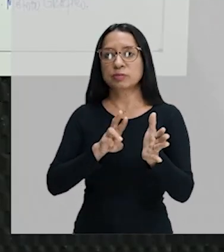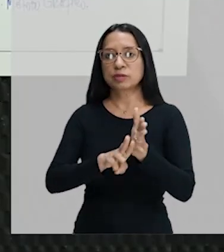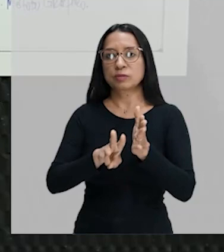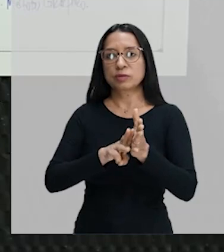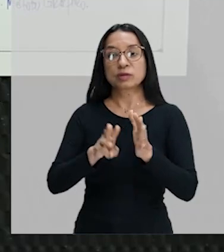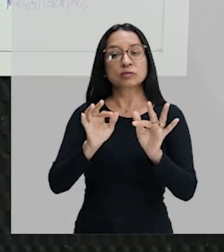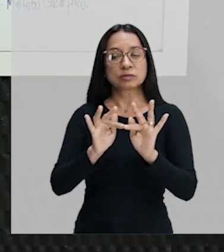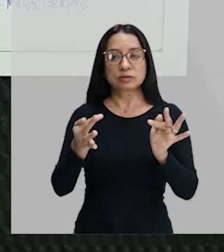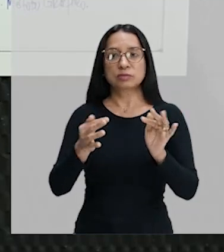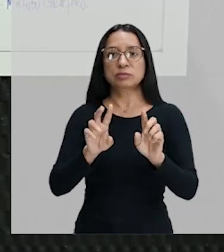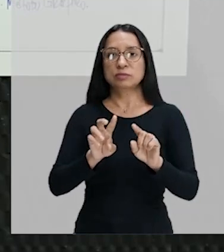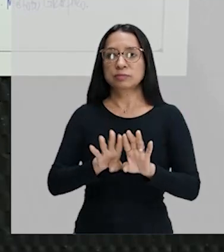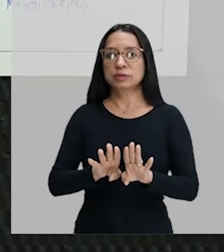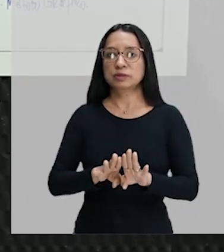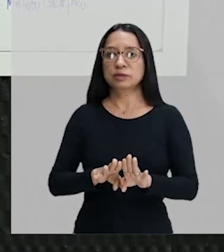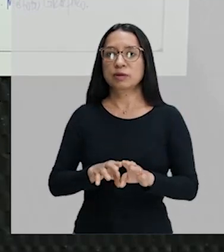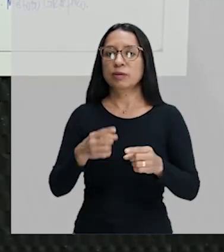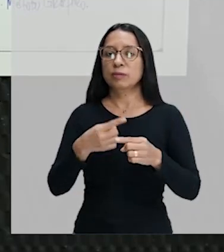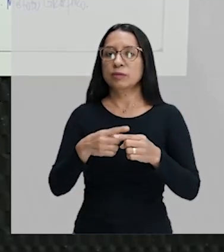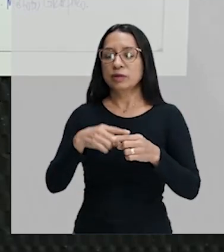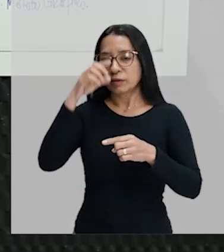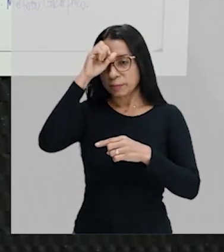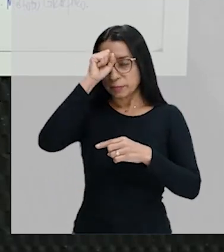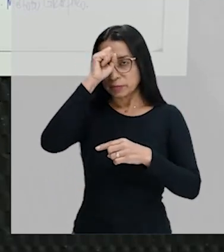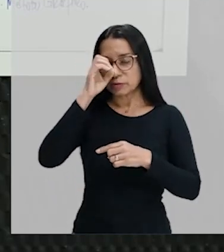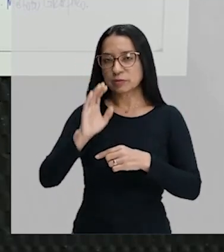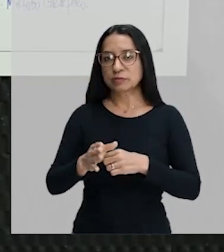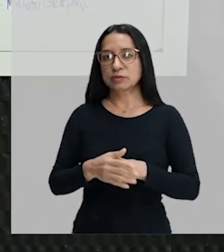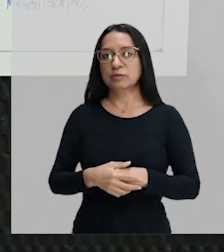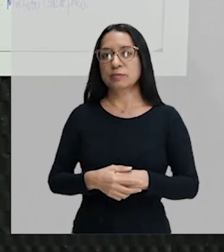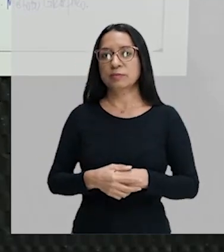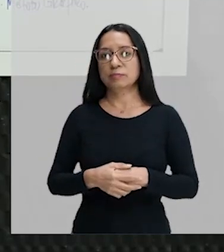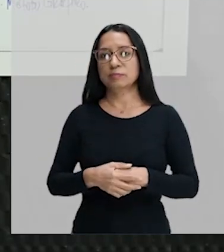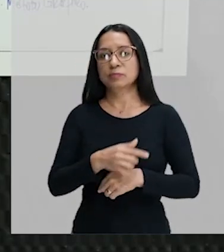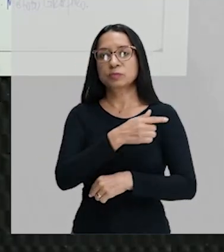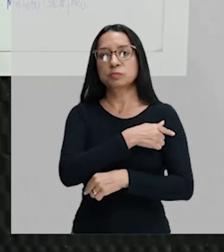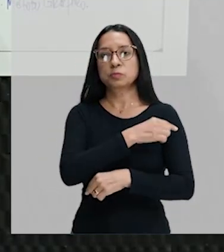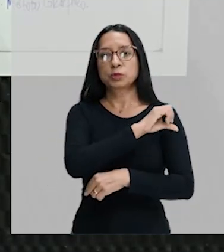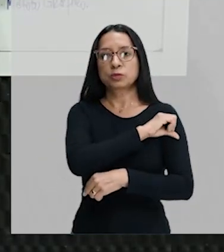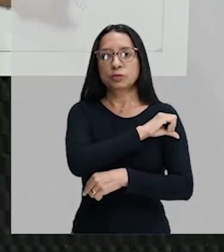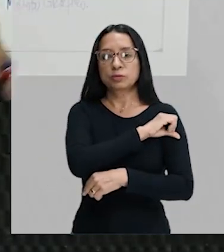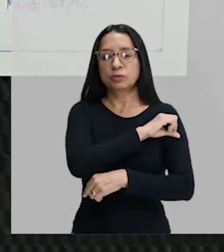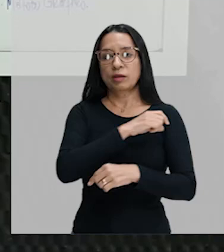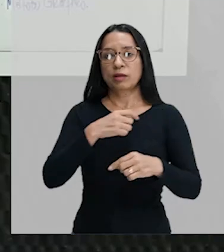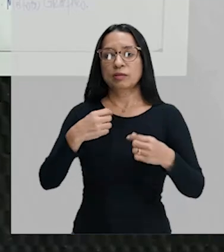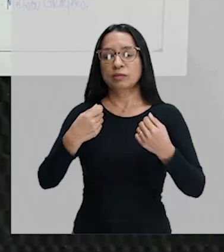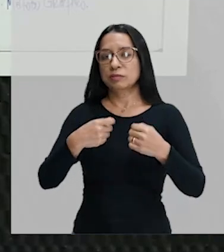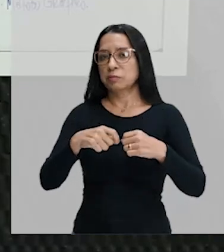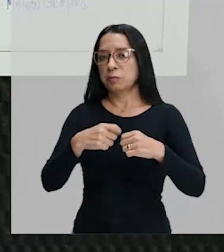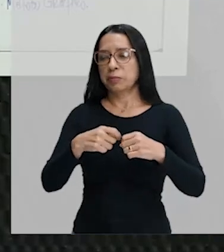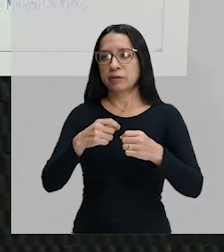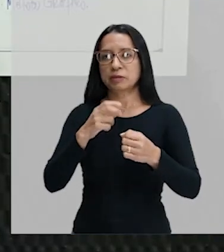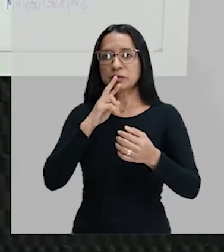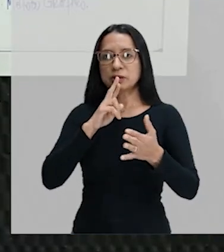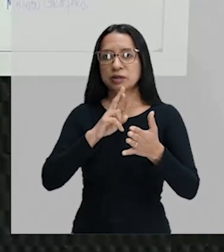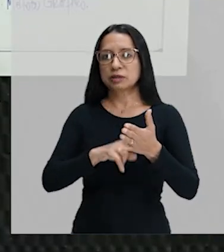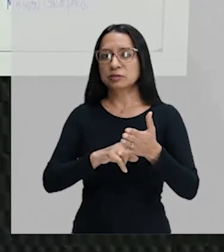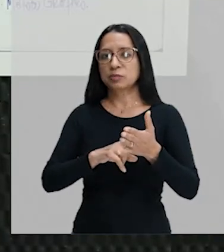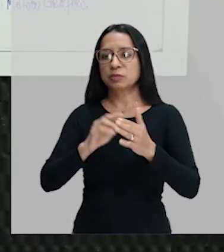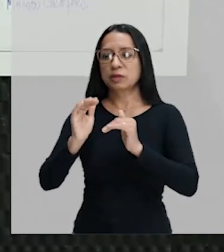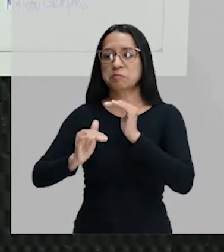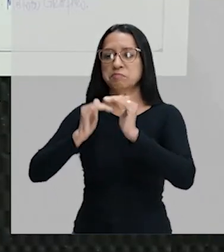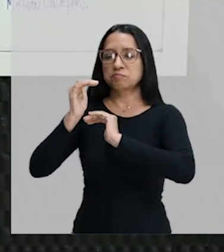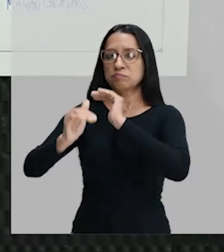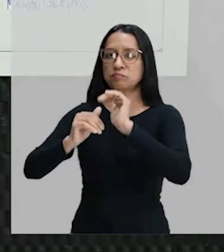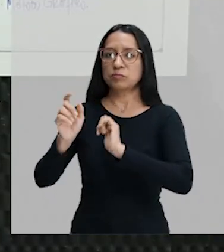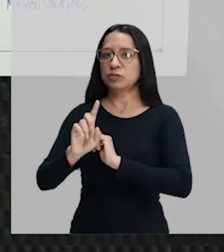mais simples que vocês aprenderam no fundamental. Certo? Não preciso responder por um método mais avançado quando o sistema é